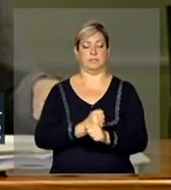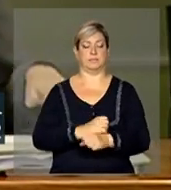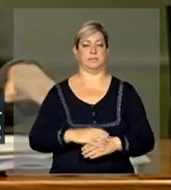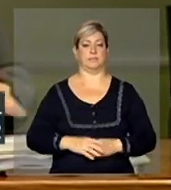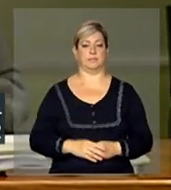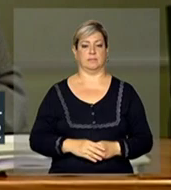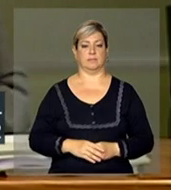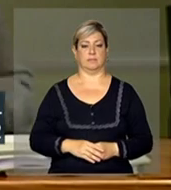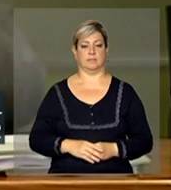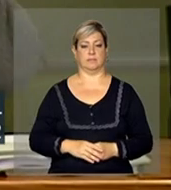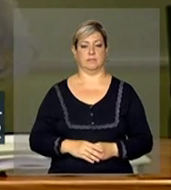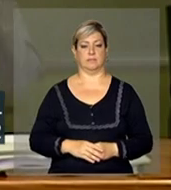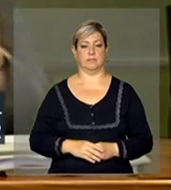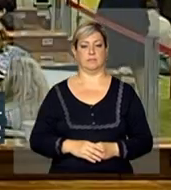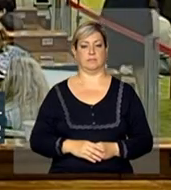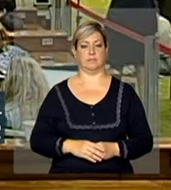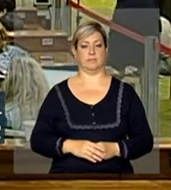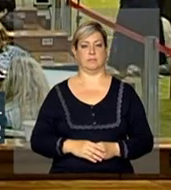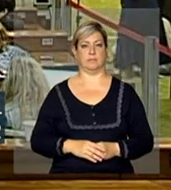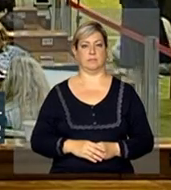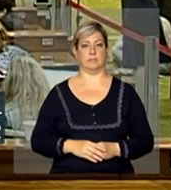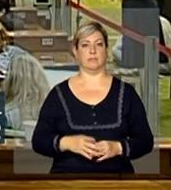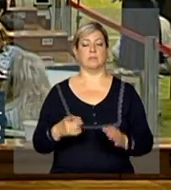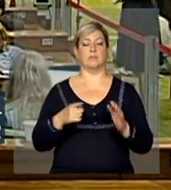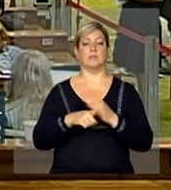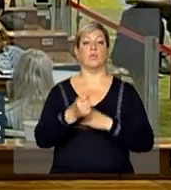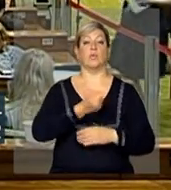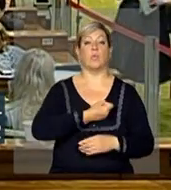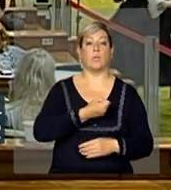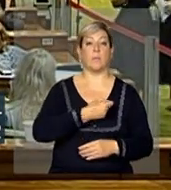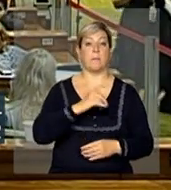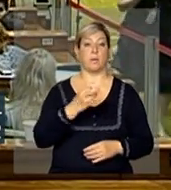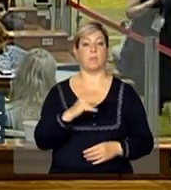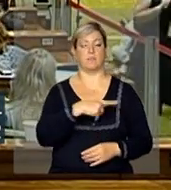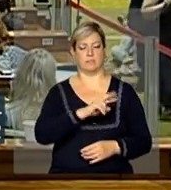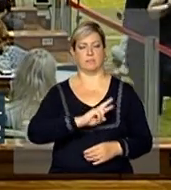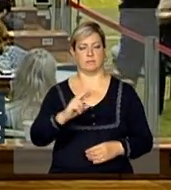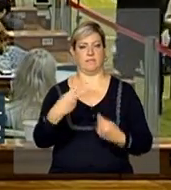Conseguiu o número da Petrobras? Não. O pessoal deve estar levantando, já te entrega.